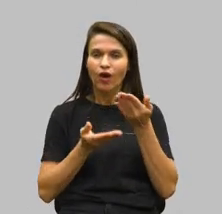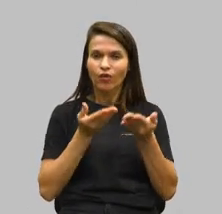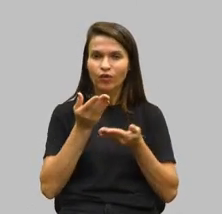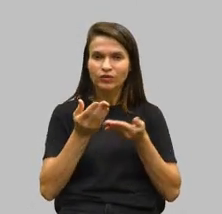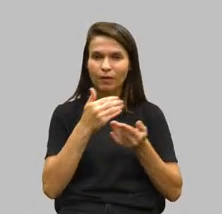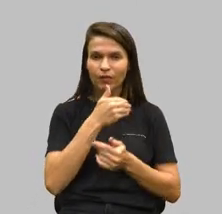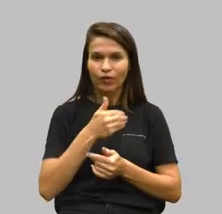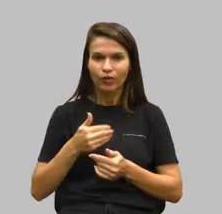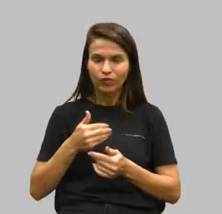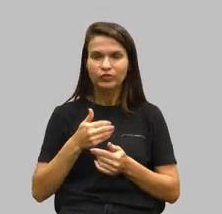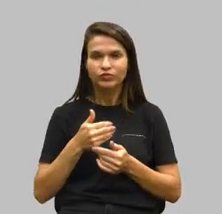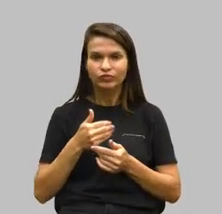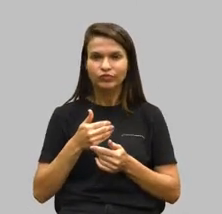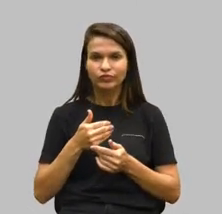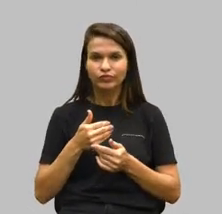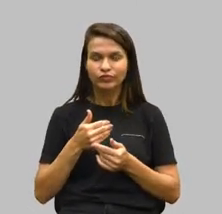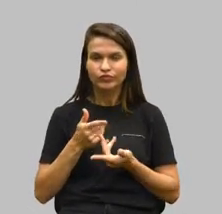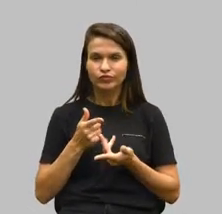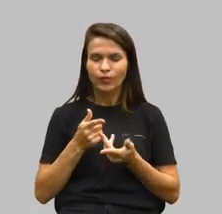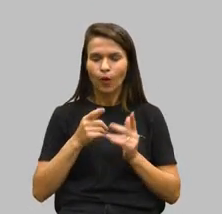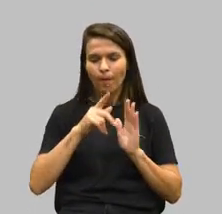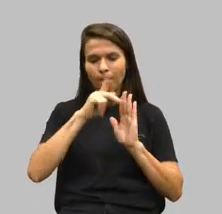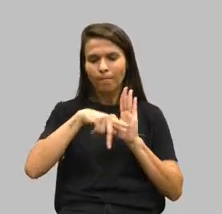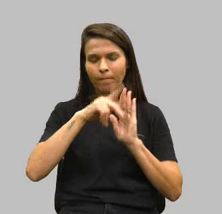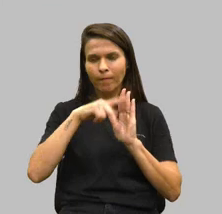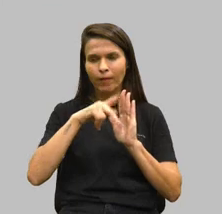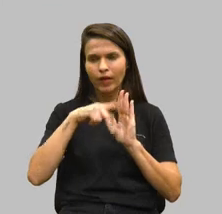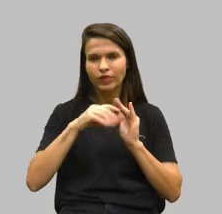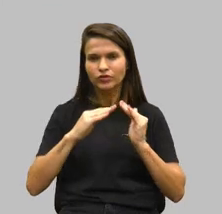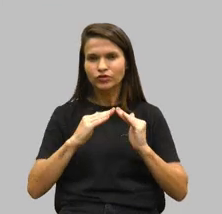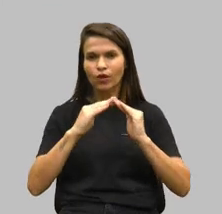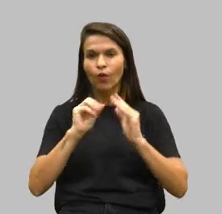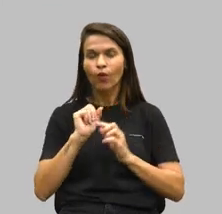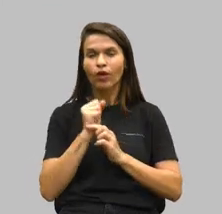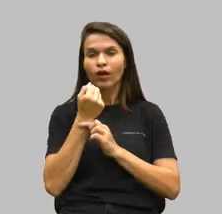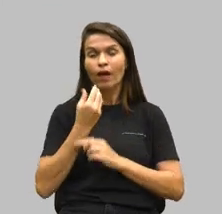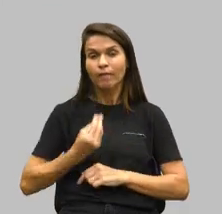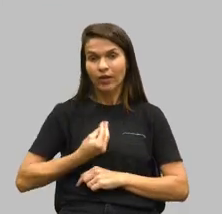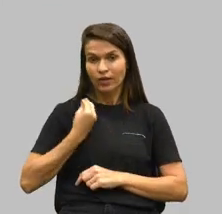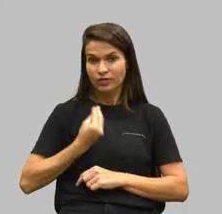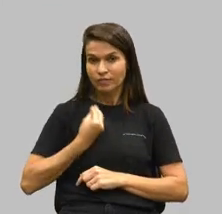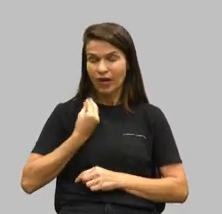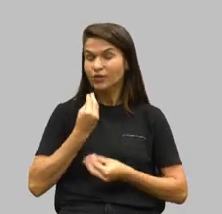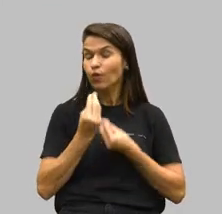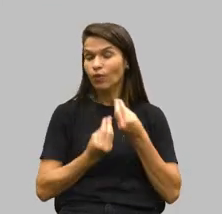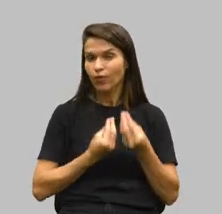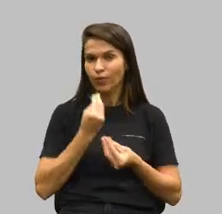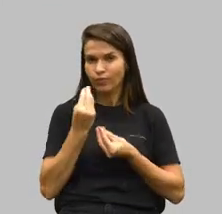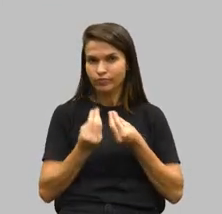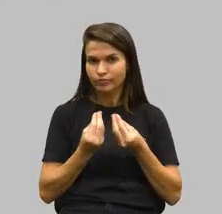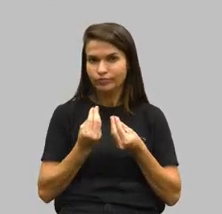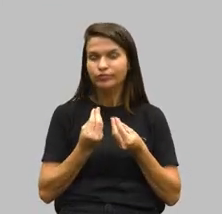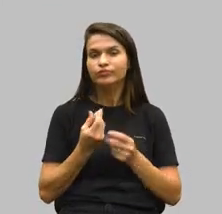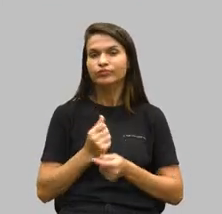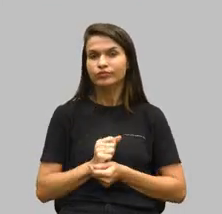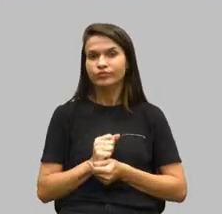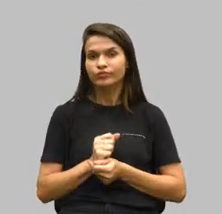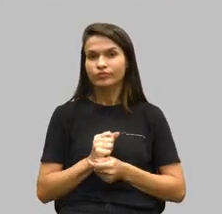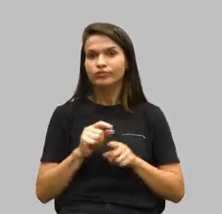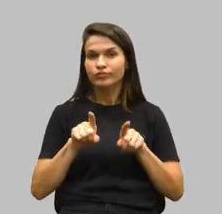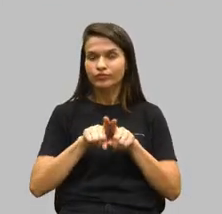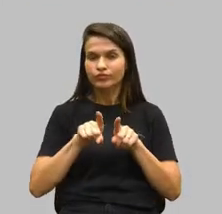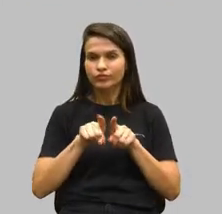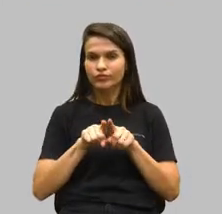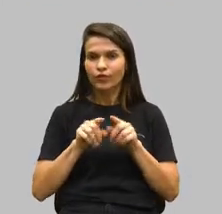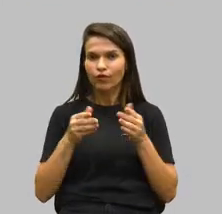do plano estadual de habitação como será garantida a participação e a eh participação e restrita na construção